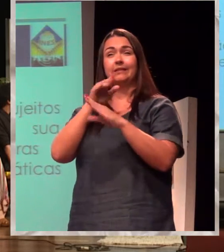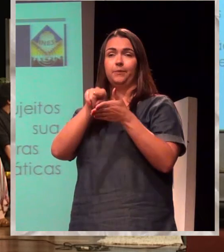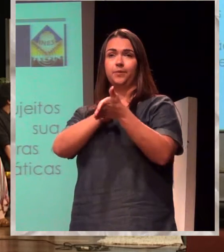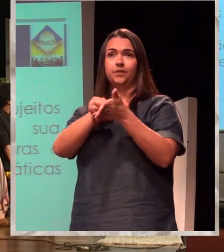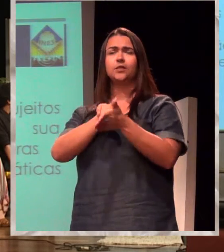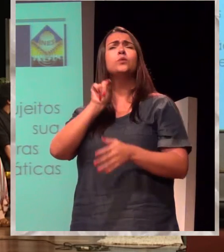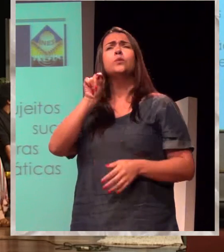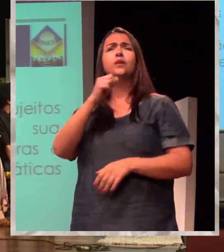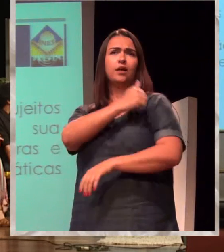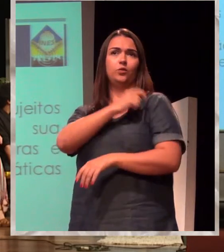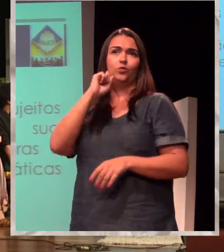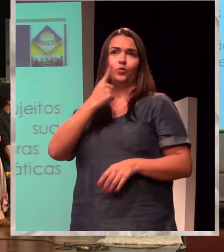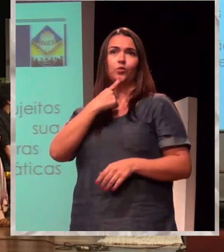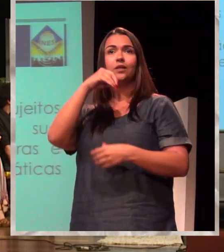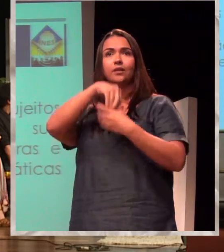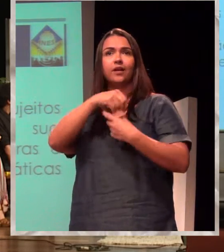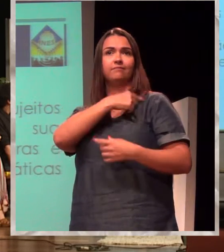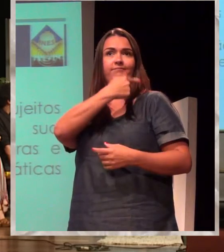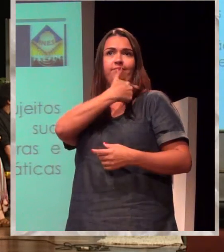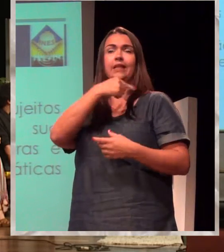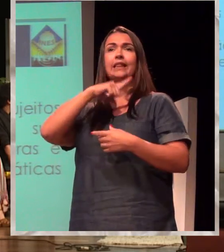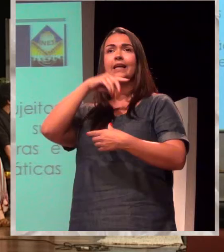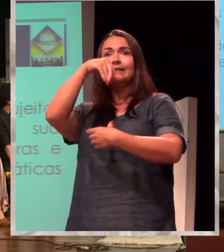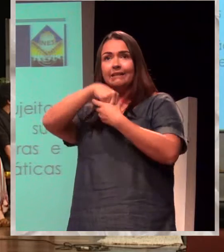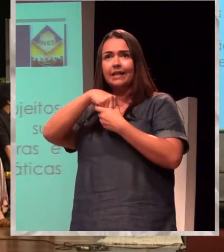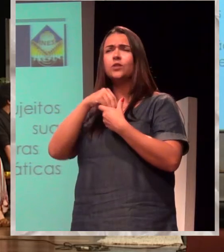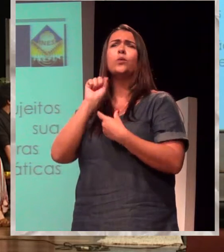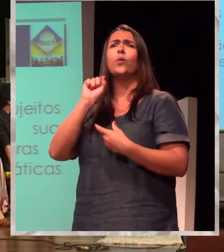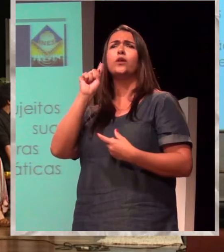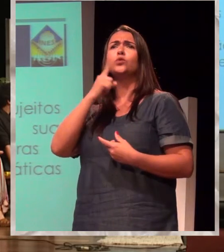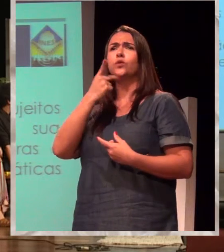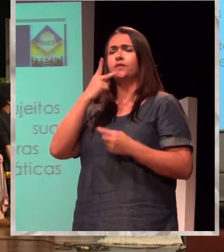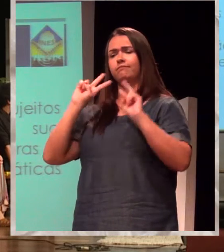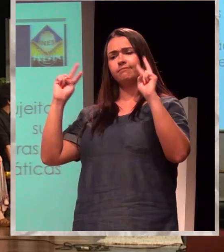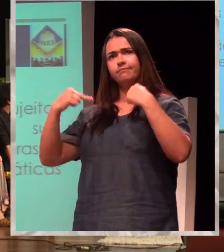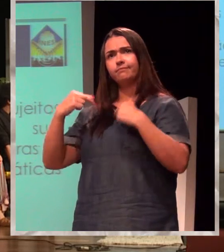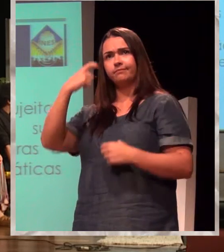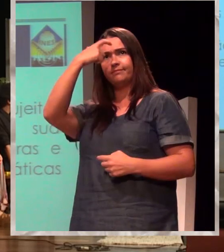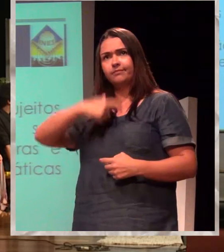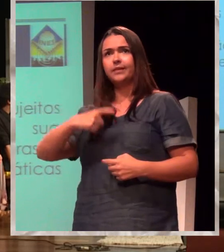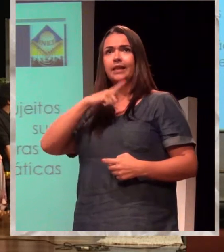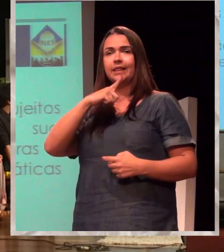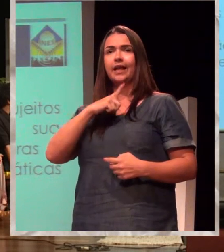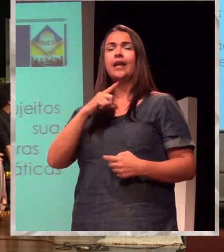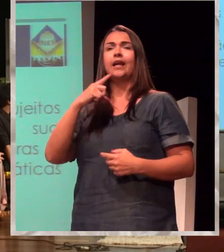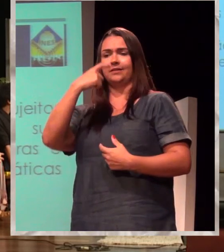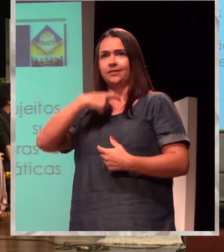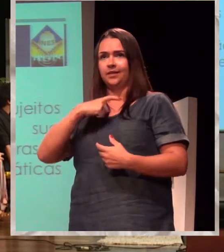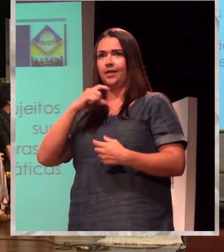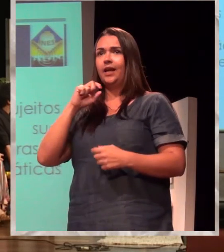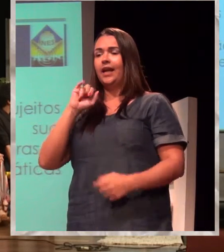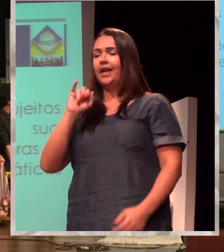alunos surdos do ensino médio do INES, sujeitos entre línguas, dizem sobre a sua identificação e desidentificação